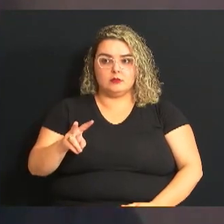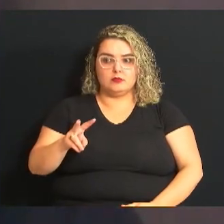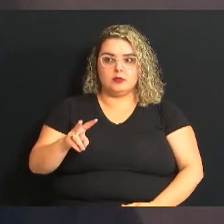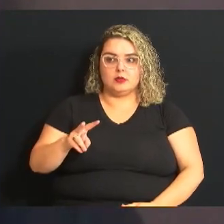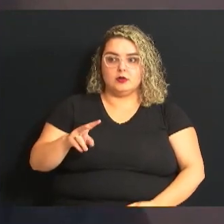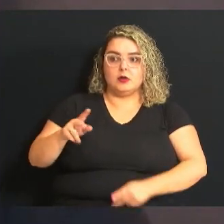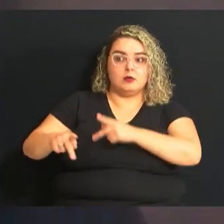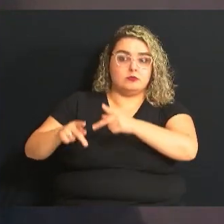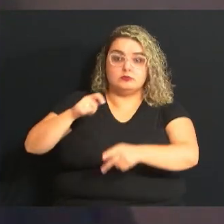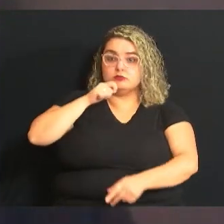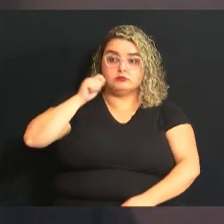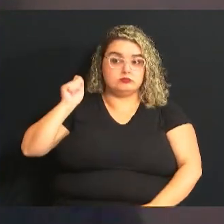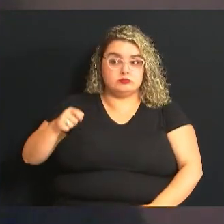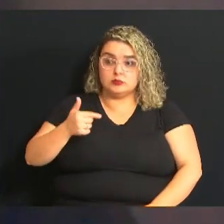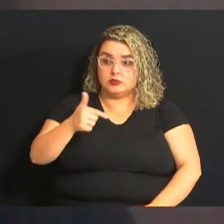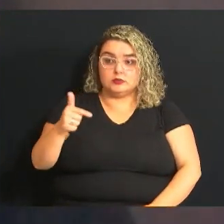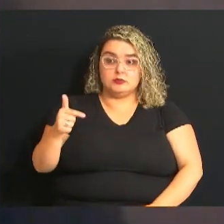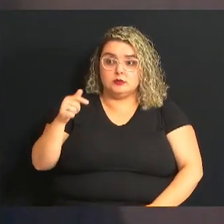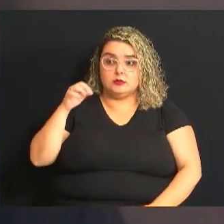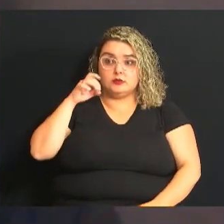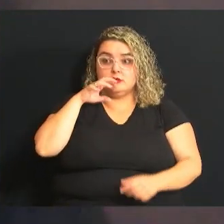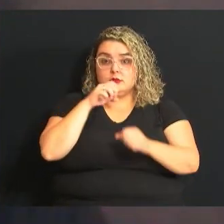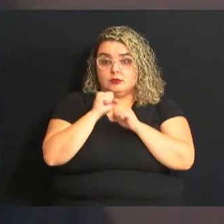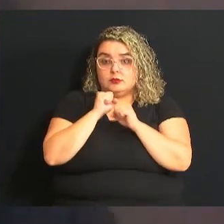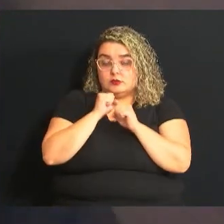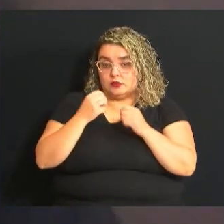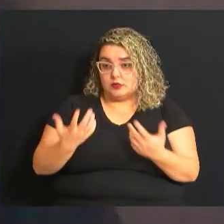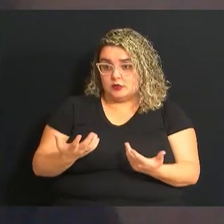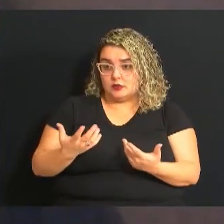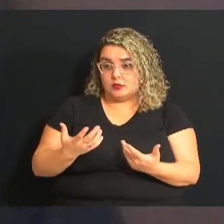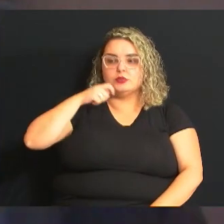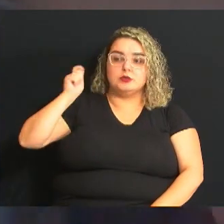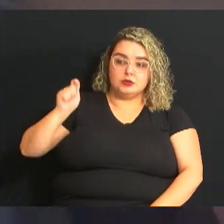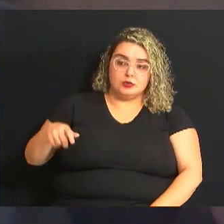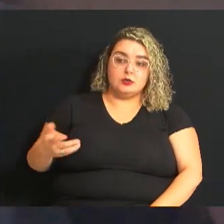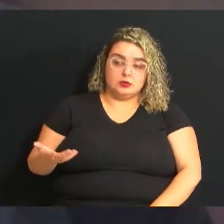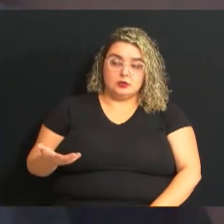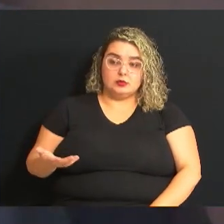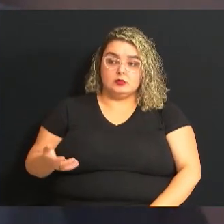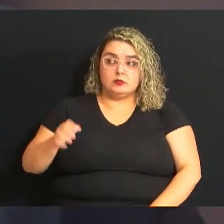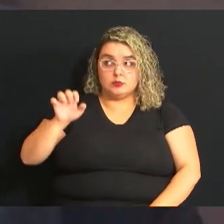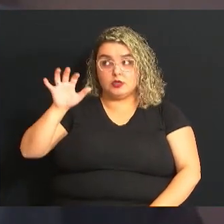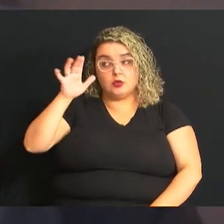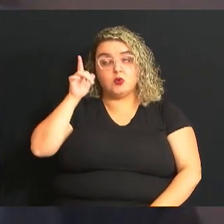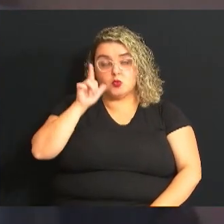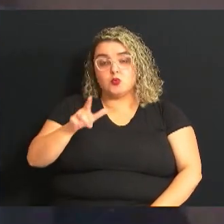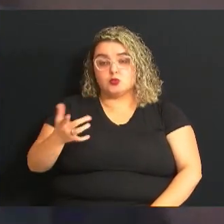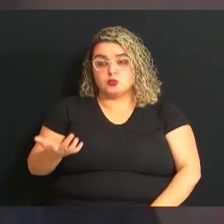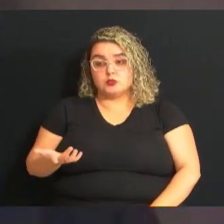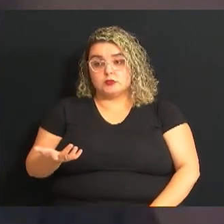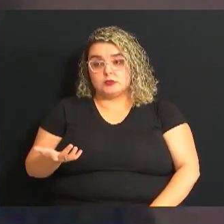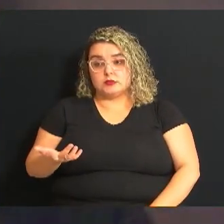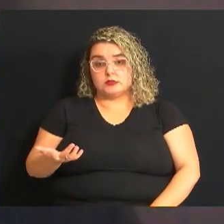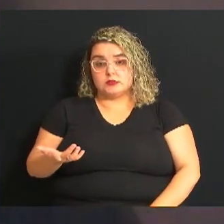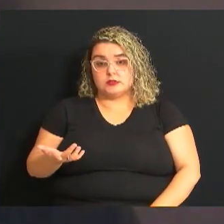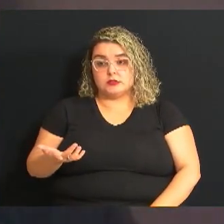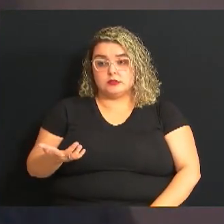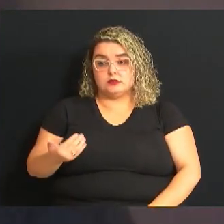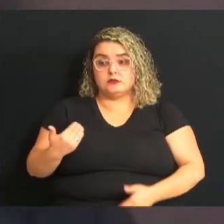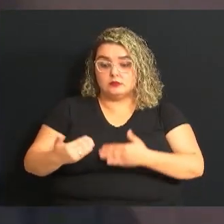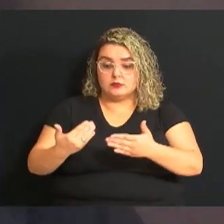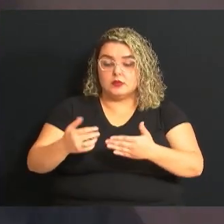mentalidade, essa ideia, é uma visão mesmo, né? É a ideia que você tem a respeito do